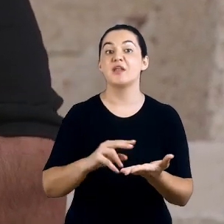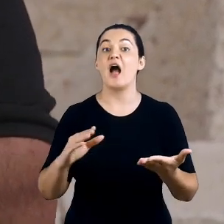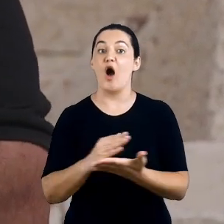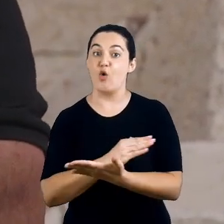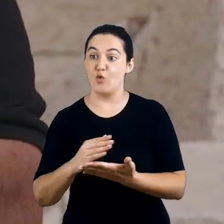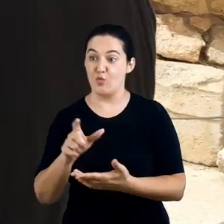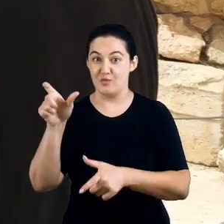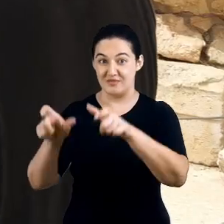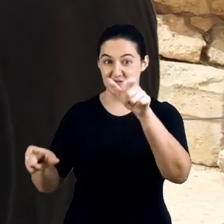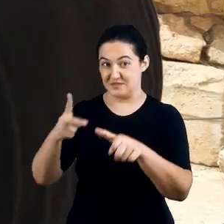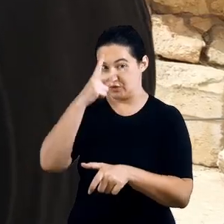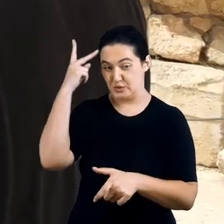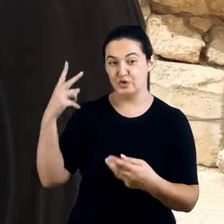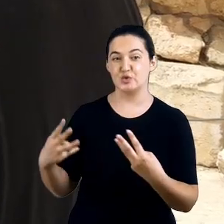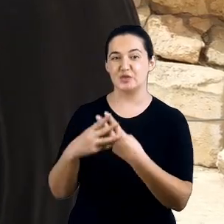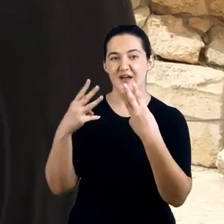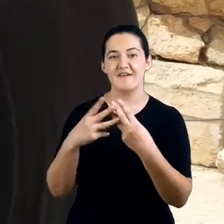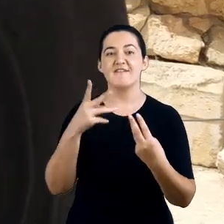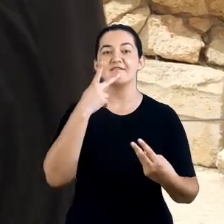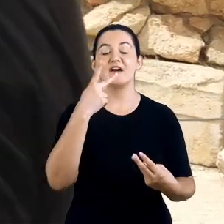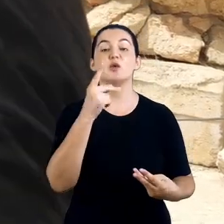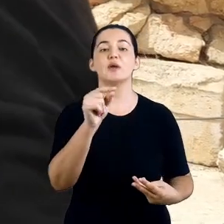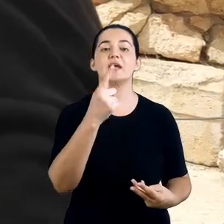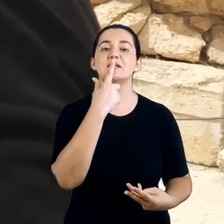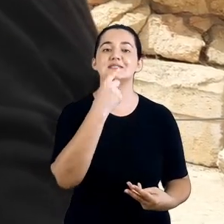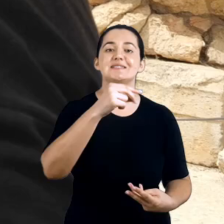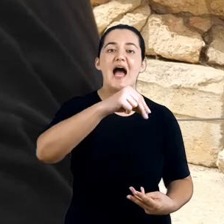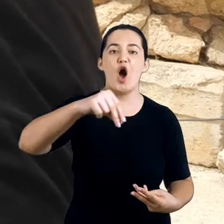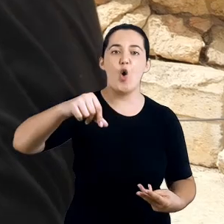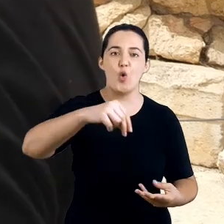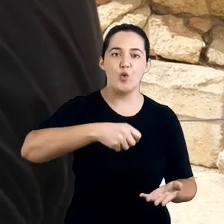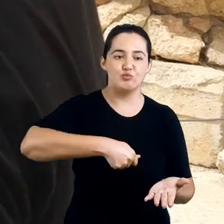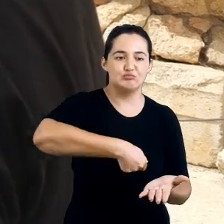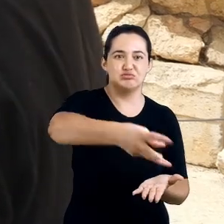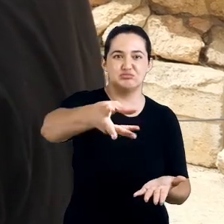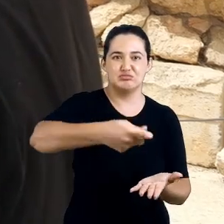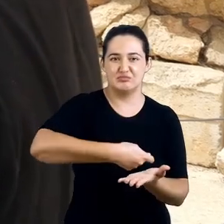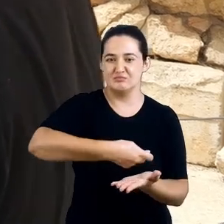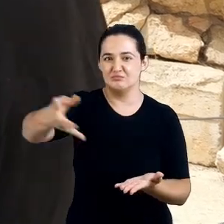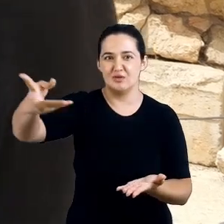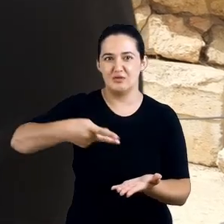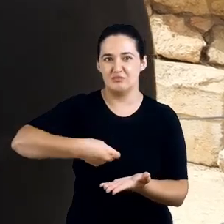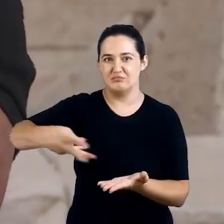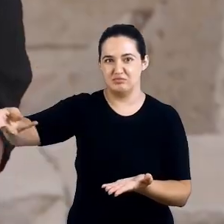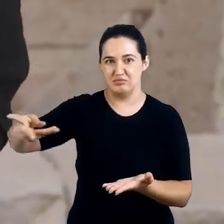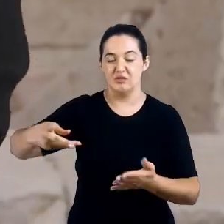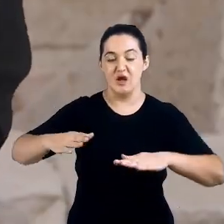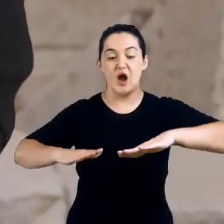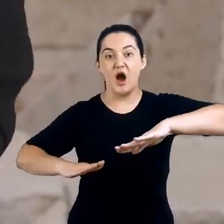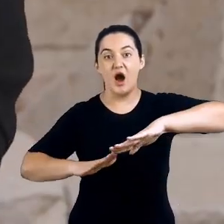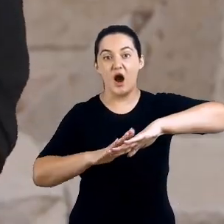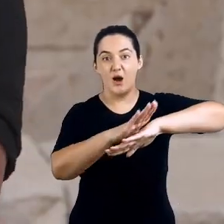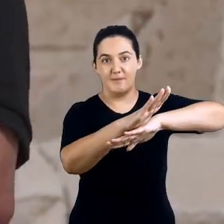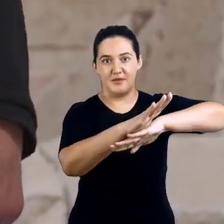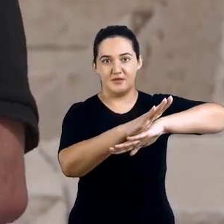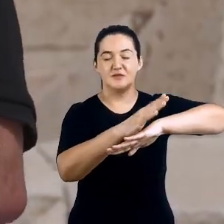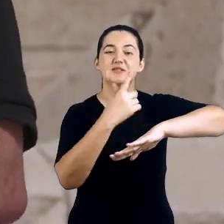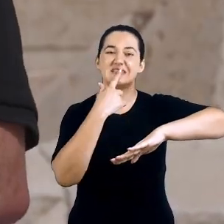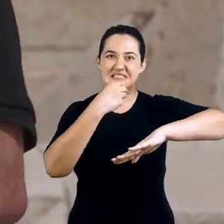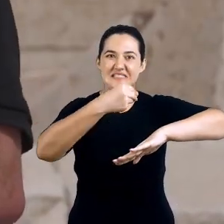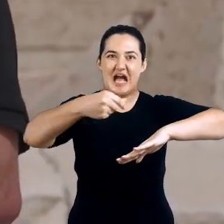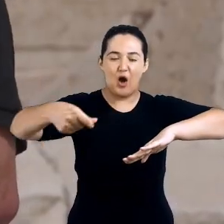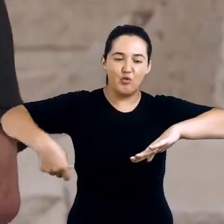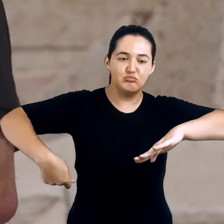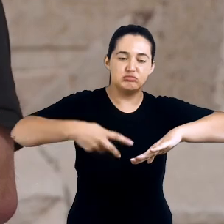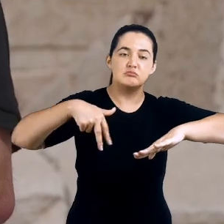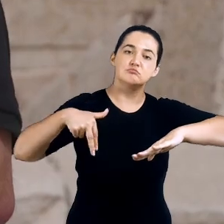fontes judaicas dizem que eles costumavam espalhar sal na rampa. Se funcionava para a rampa, por que não